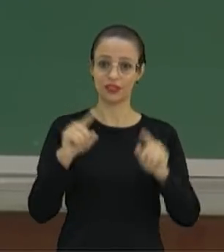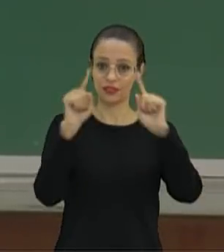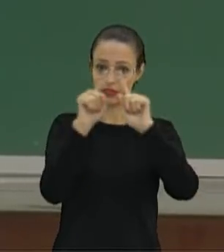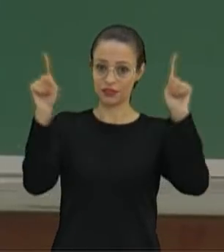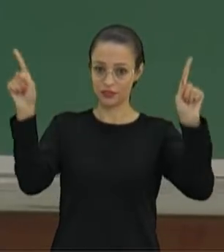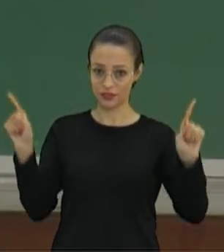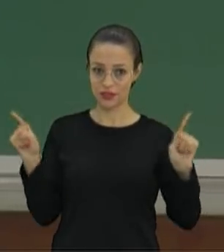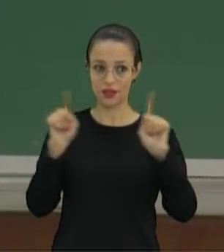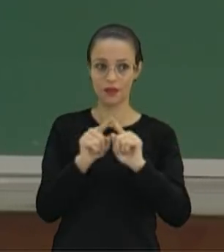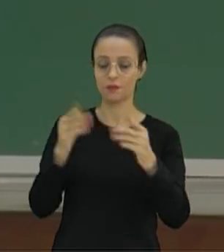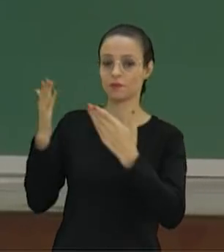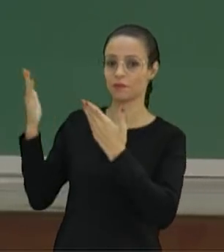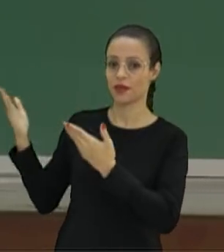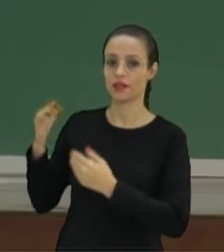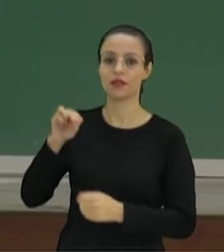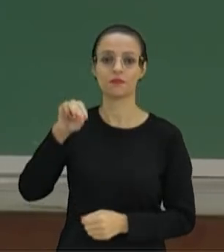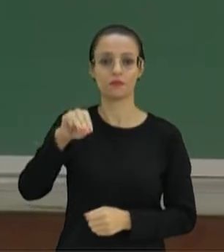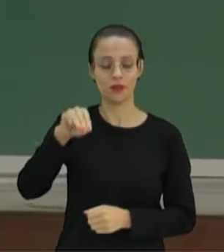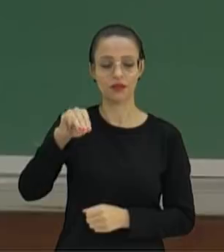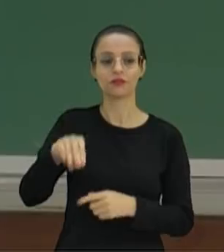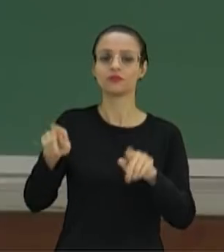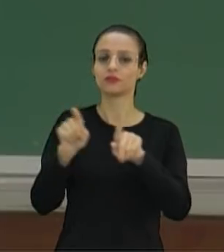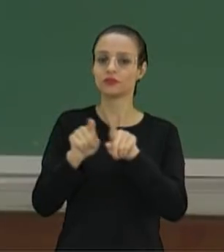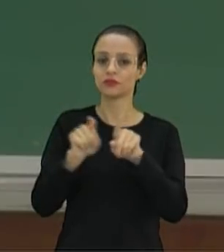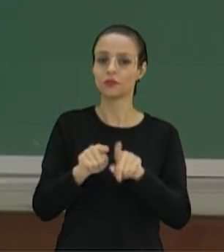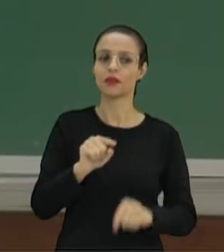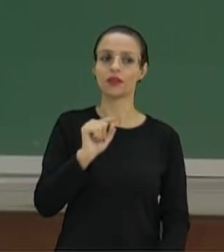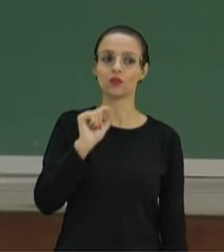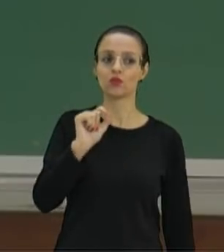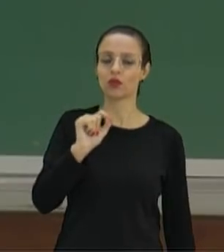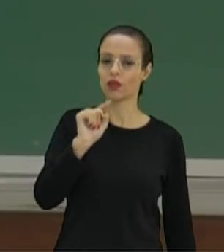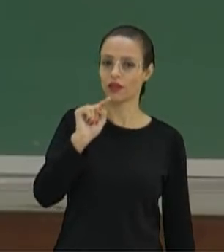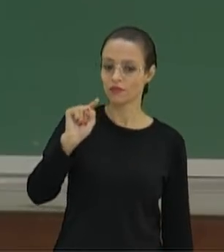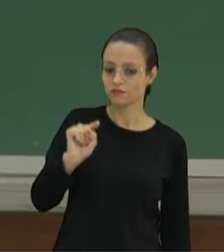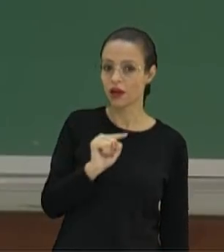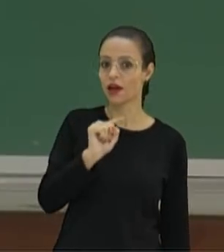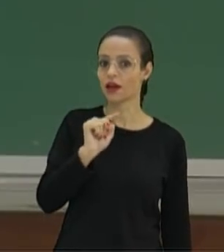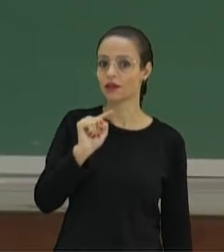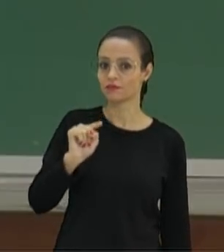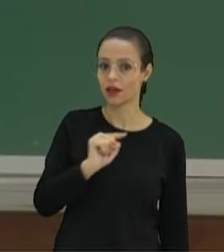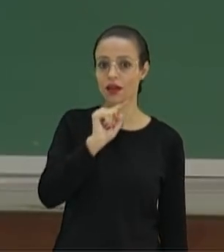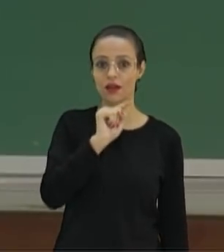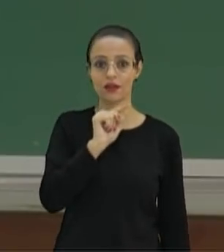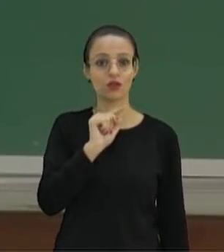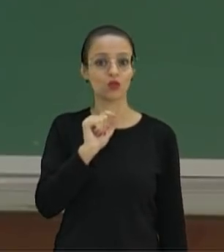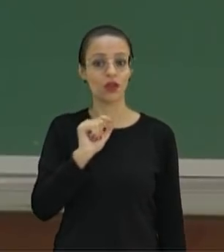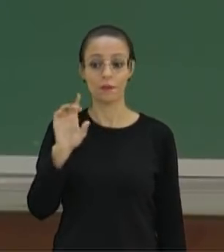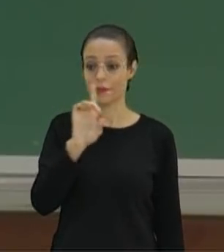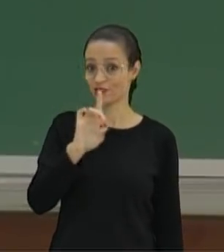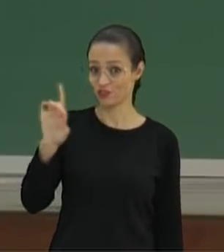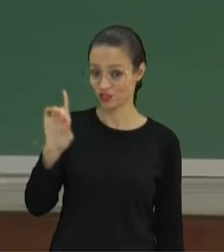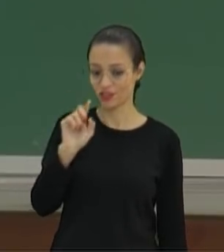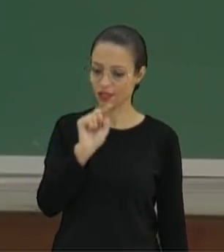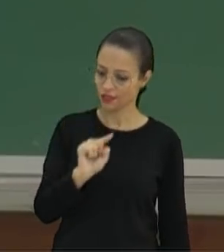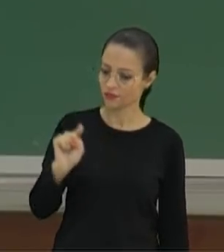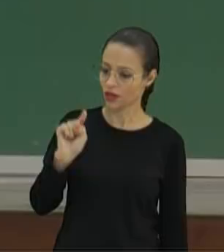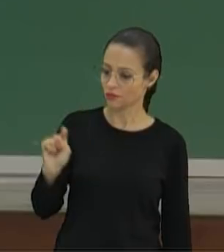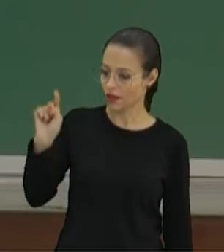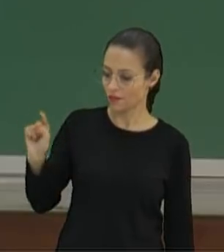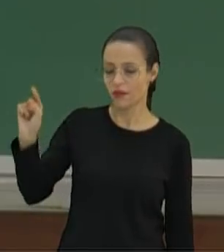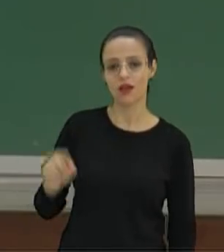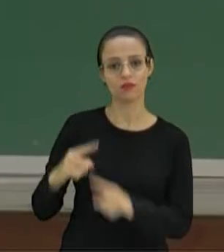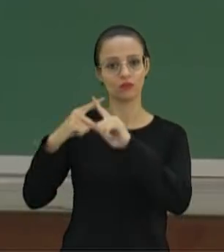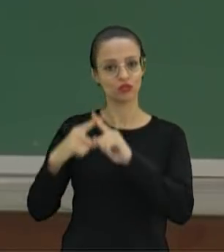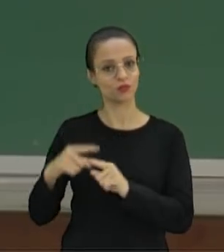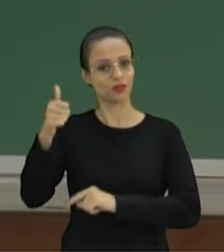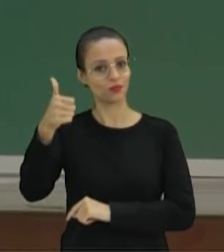com as unidades de medida de massa e a cada casa que eu ando para frente, que é a direita, eu multiplico